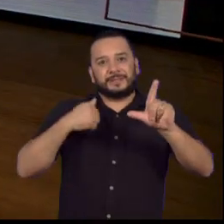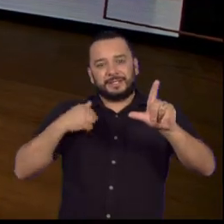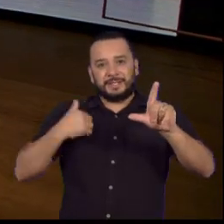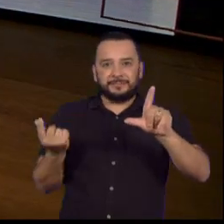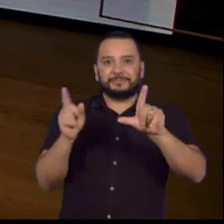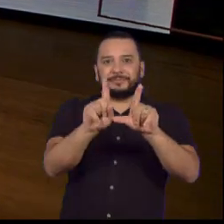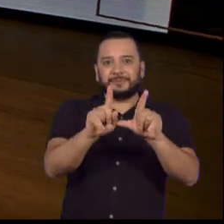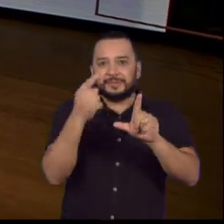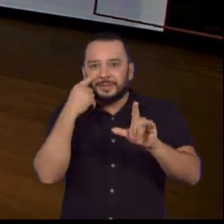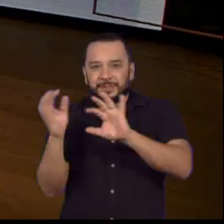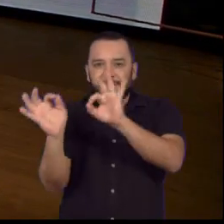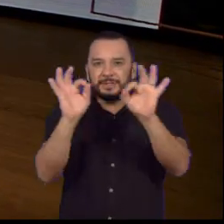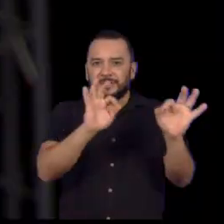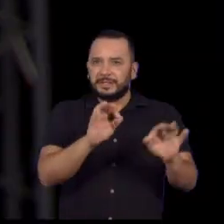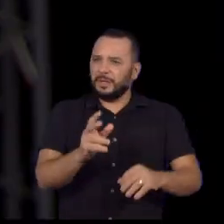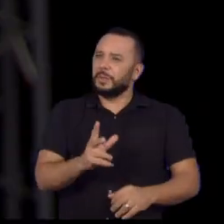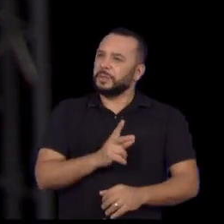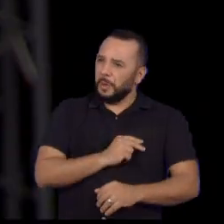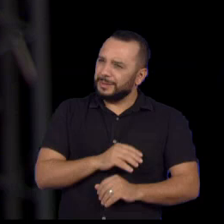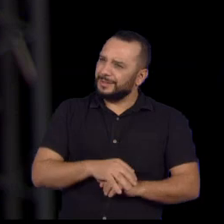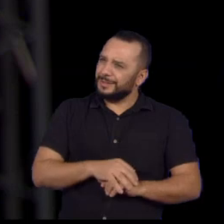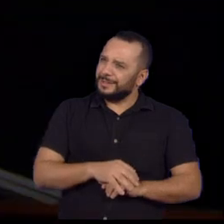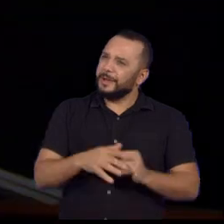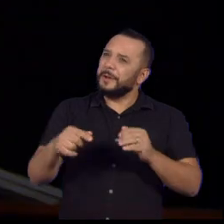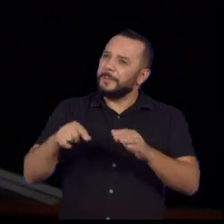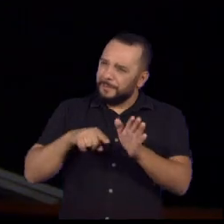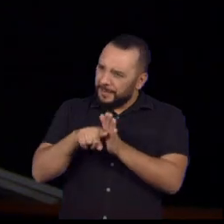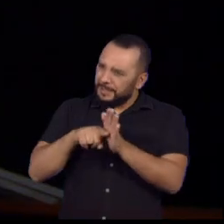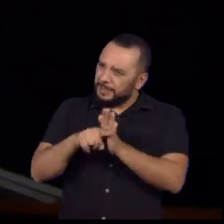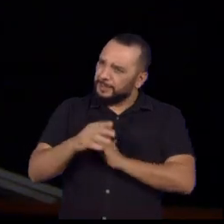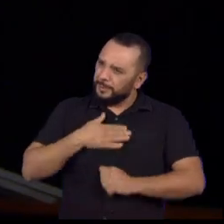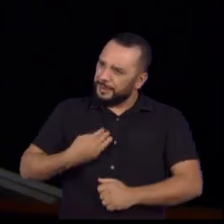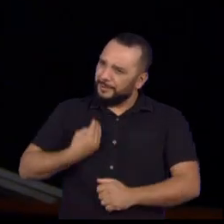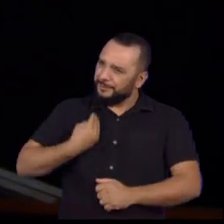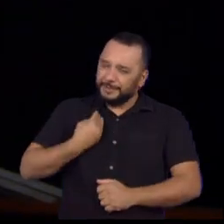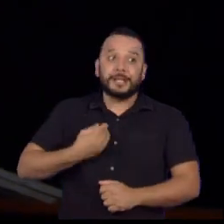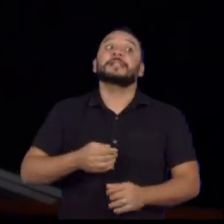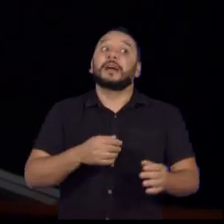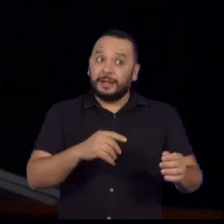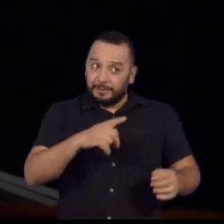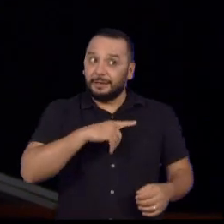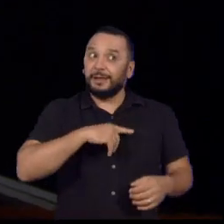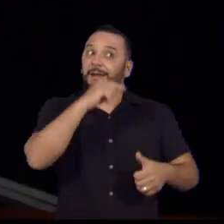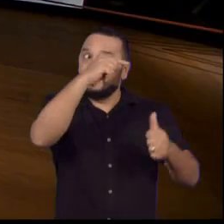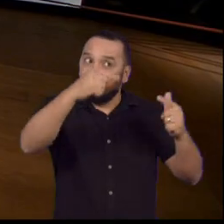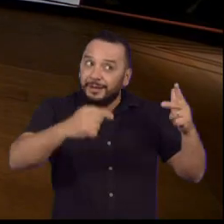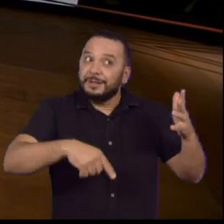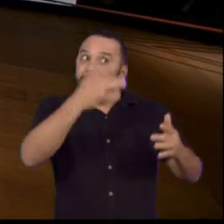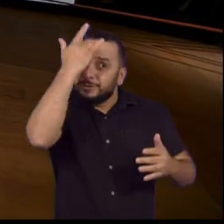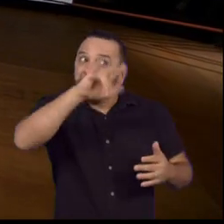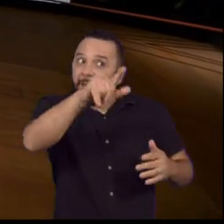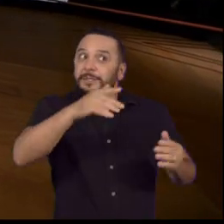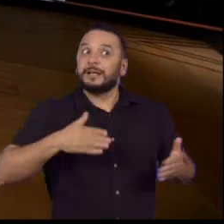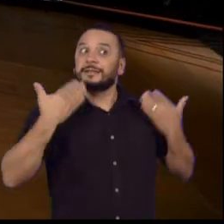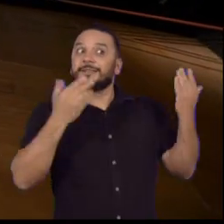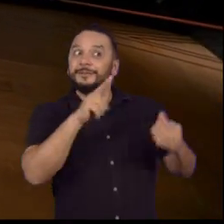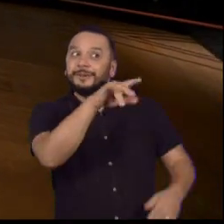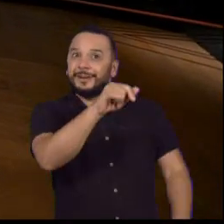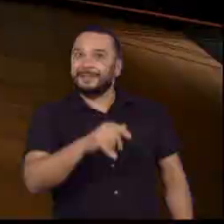Nossa, vocês realmente pesquisaram cavalo. A gente, né? Vai fundo, minha filha. Você não sabe o que vem por aí. Era